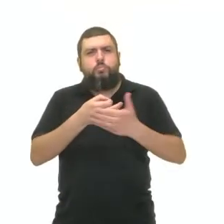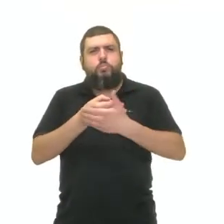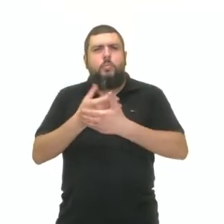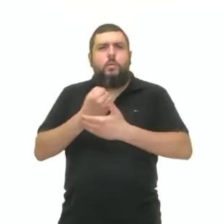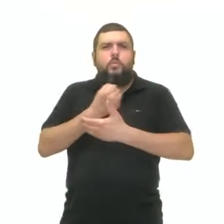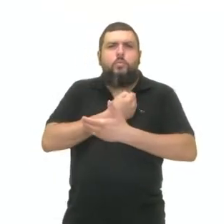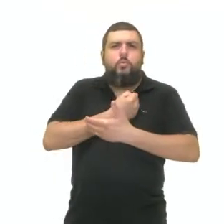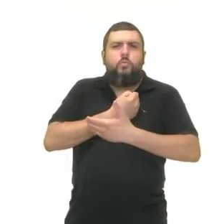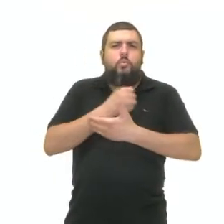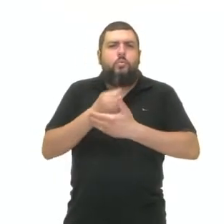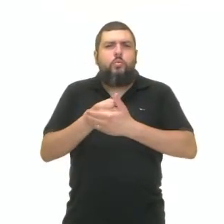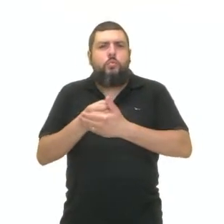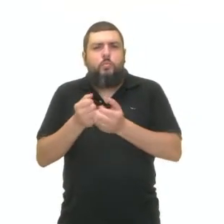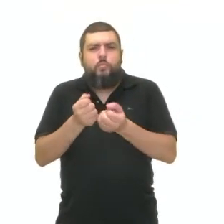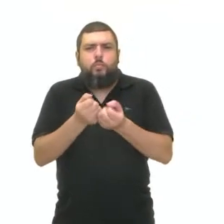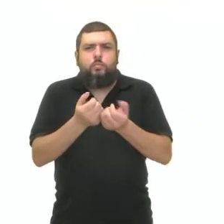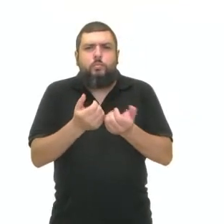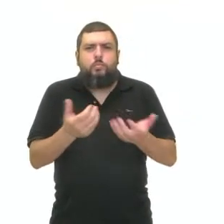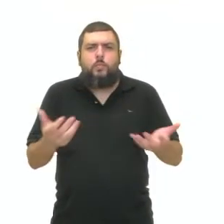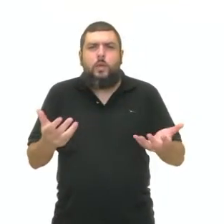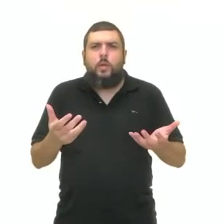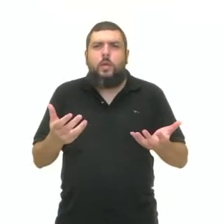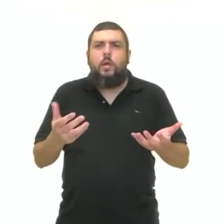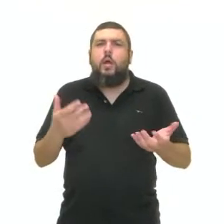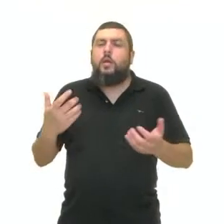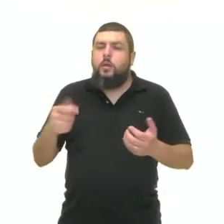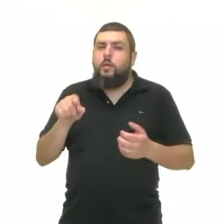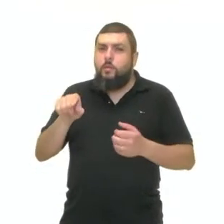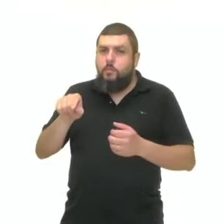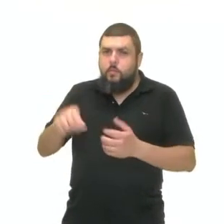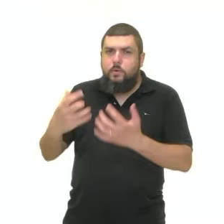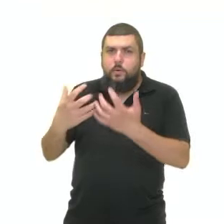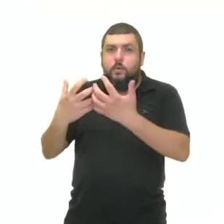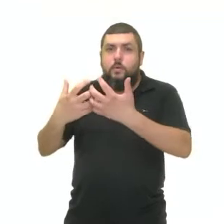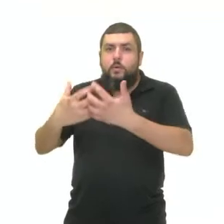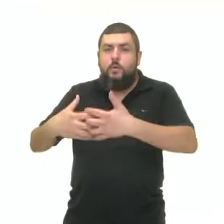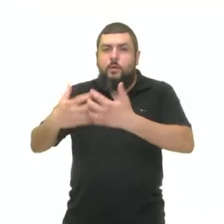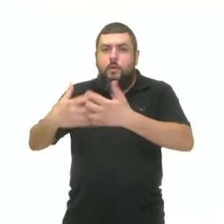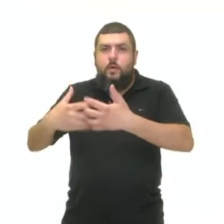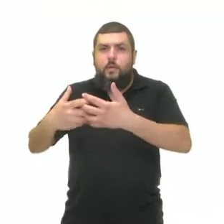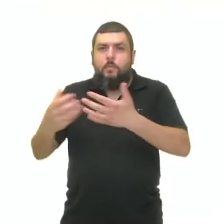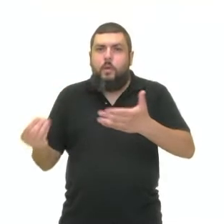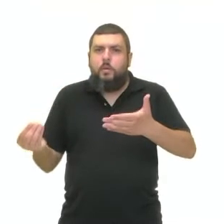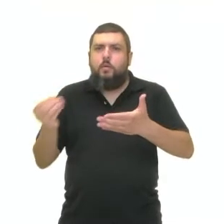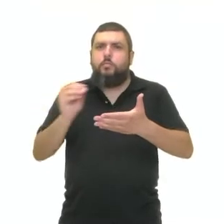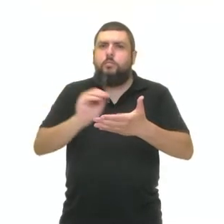estágio em que é a máquina que decide qual notícia deve